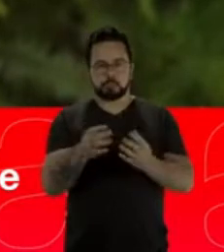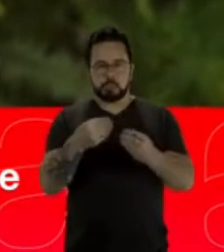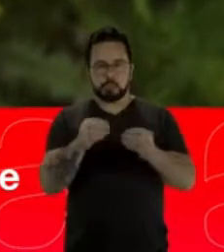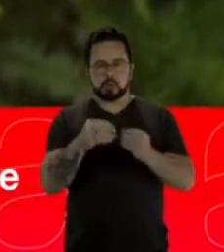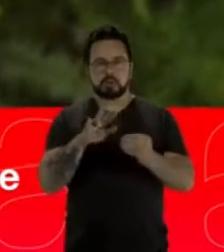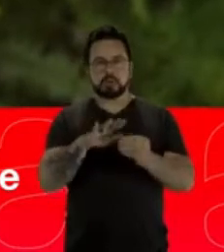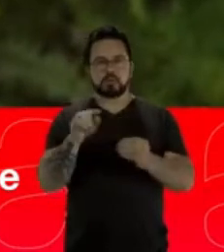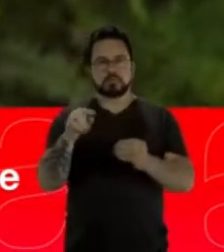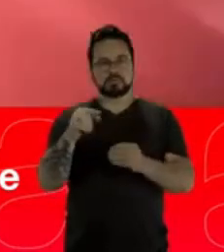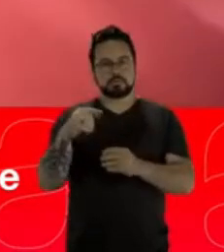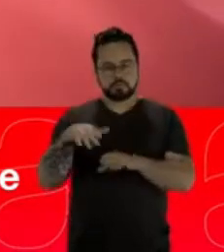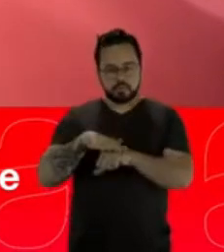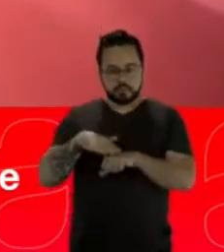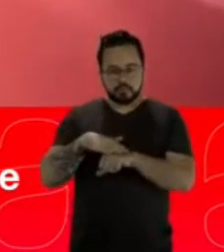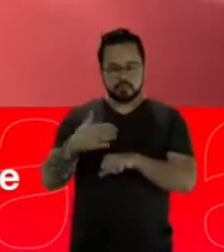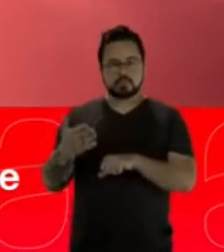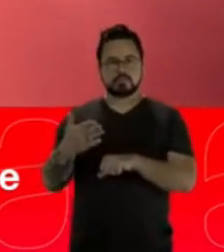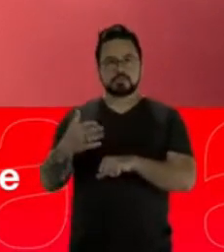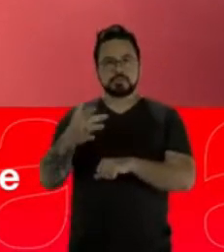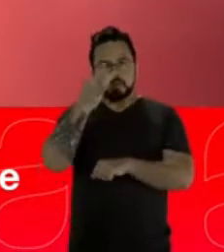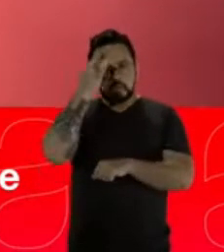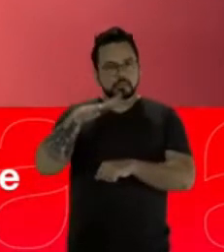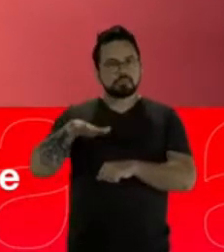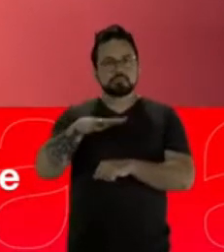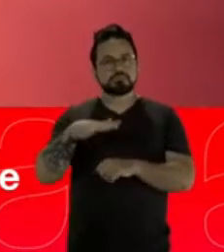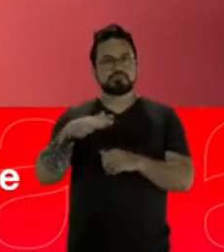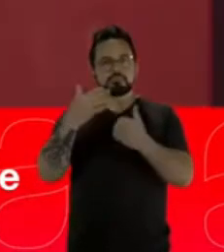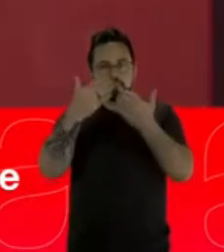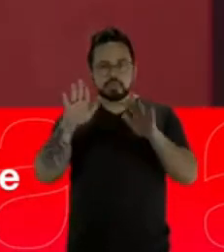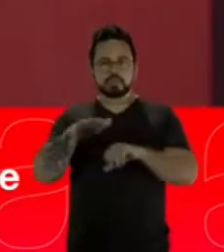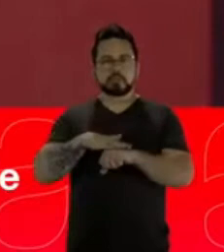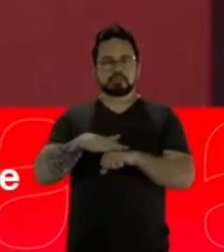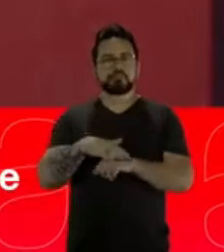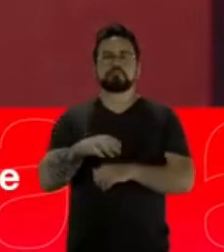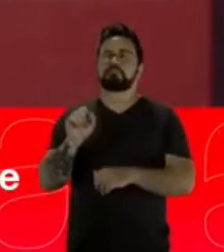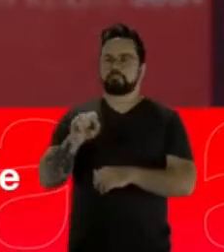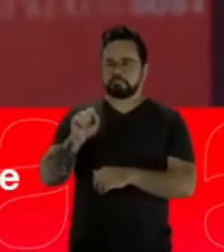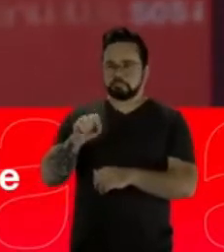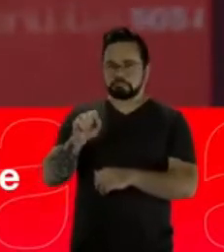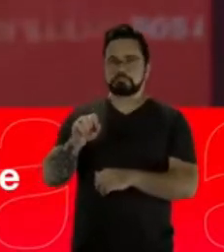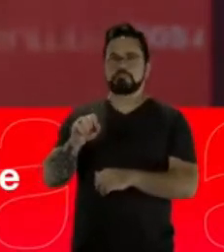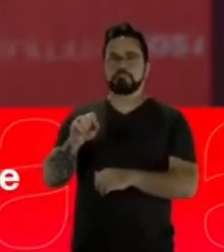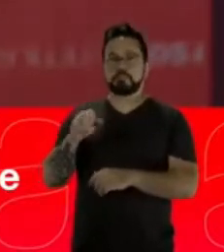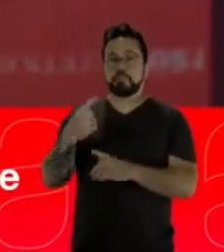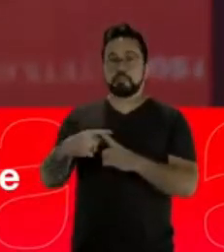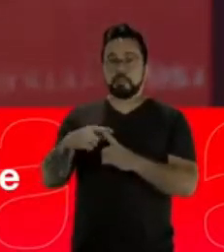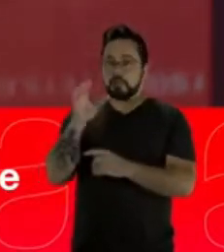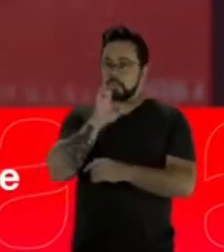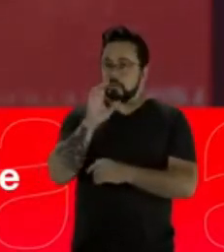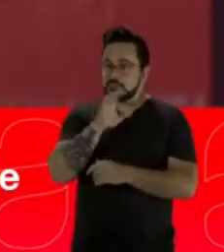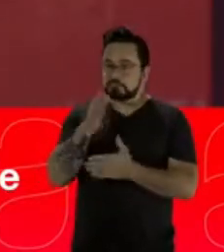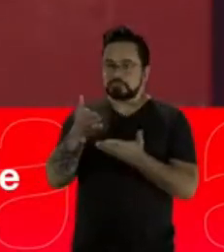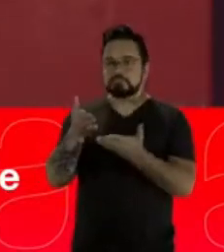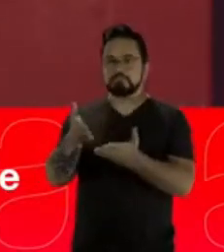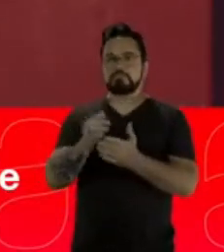difícil. Mas você acha que isso é uma conversa que as pessoas estão mais atentas? Ah, com certeza. Porque a emergência está